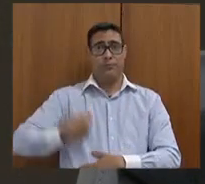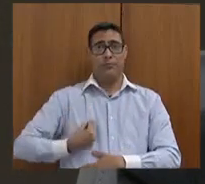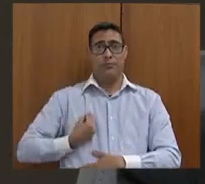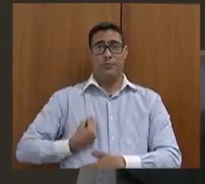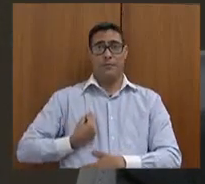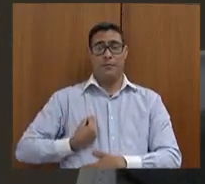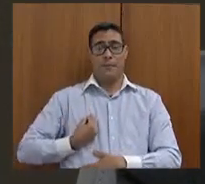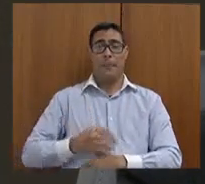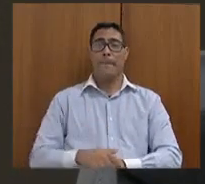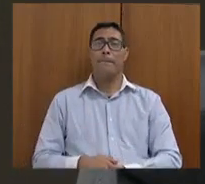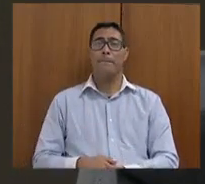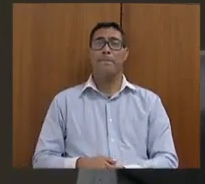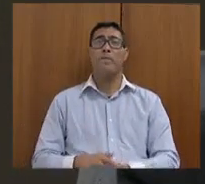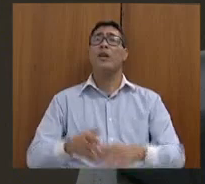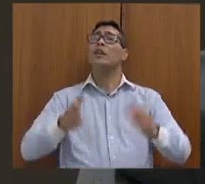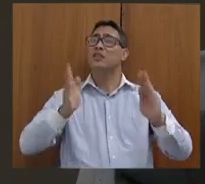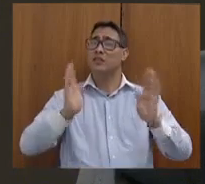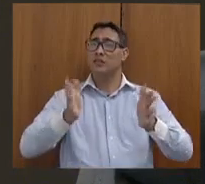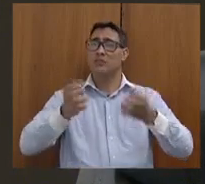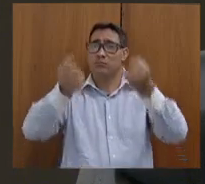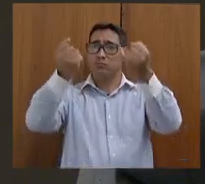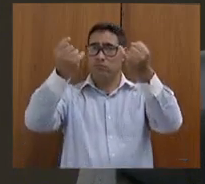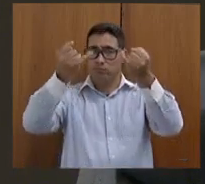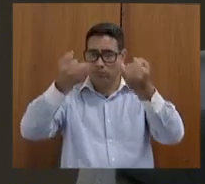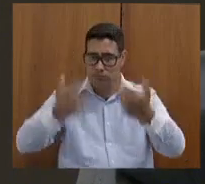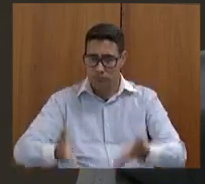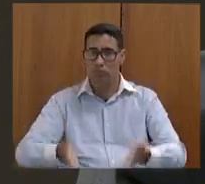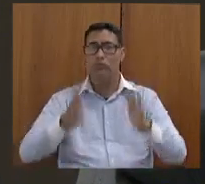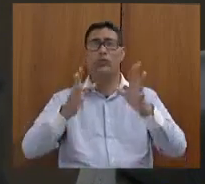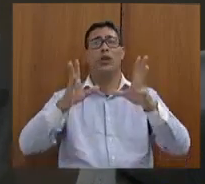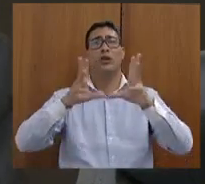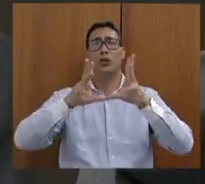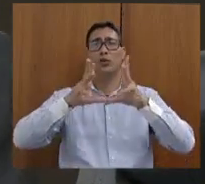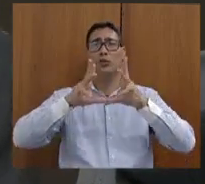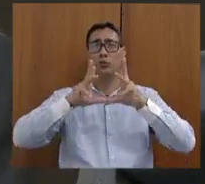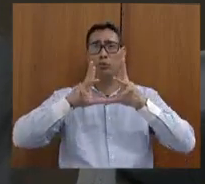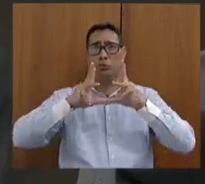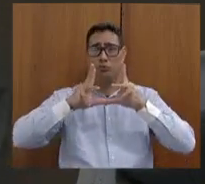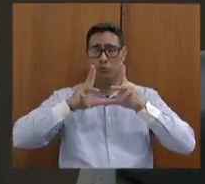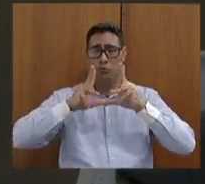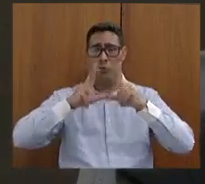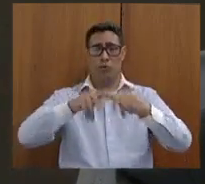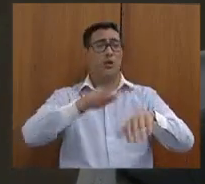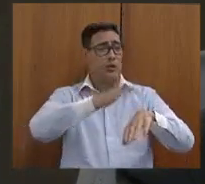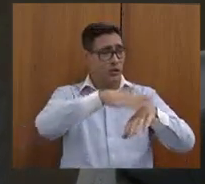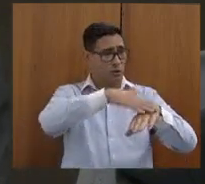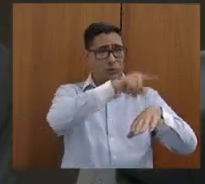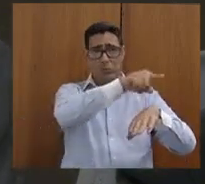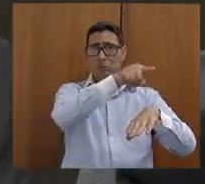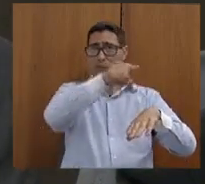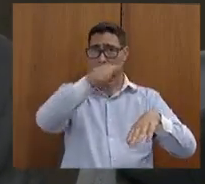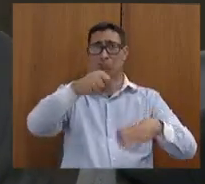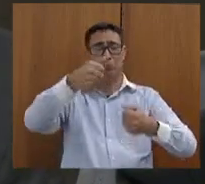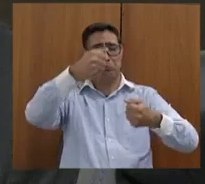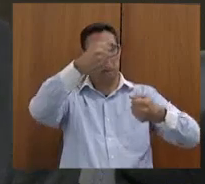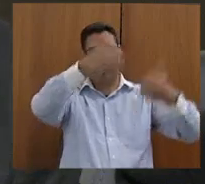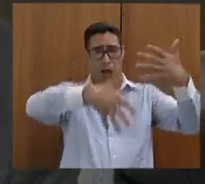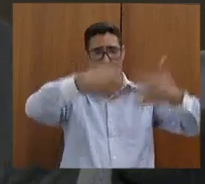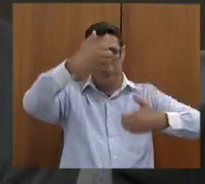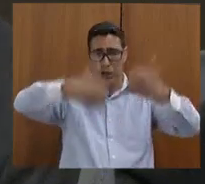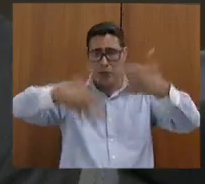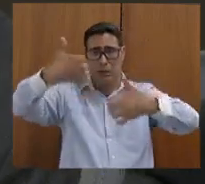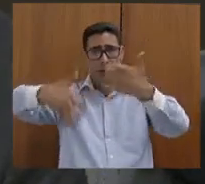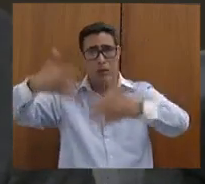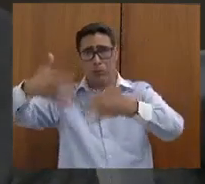já foi dito aqui por todos que falaram até agora os avanços